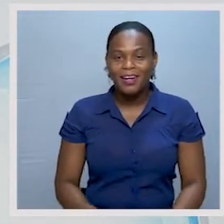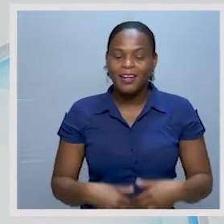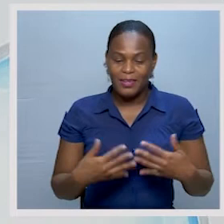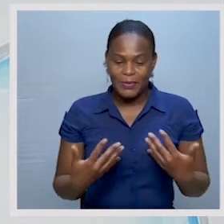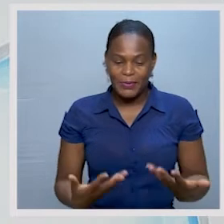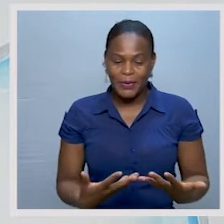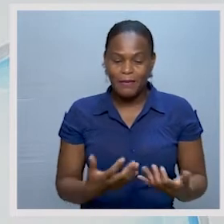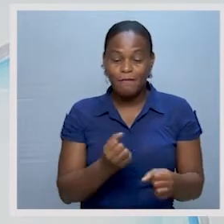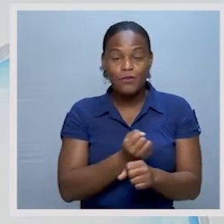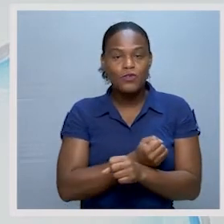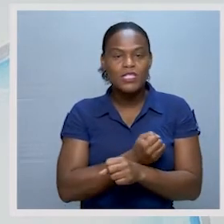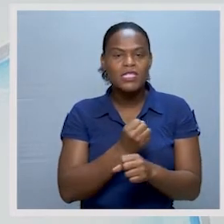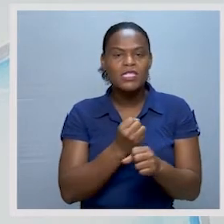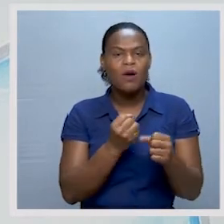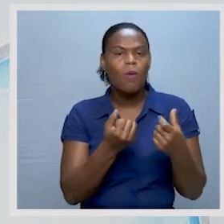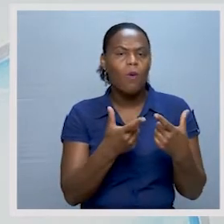A função